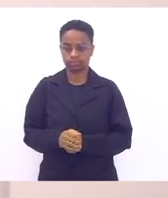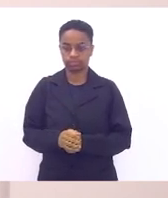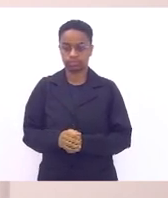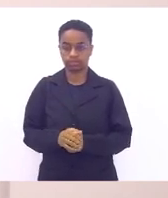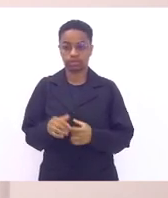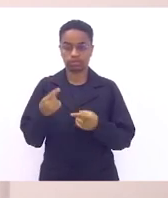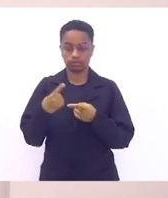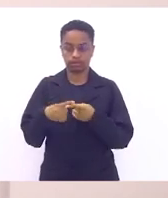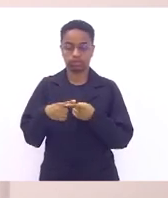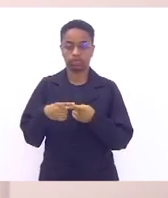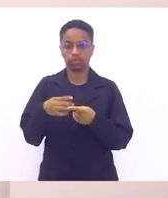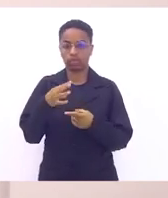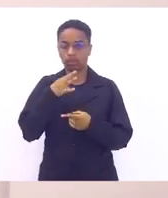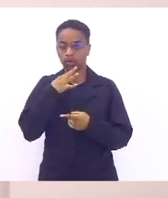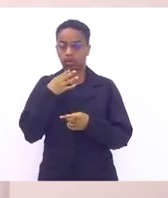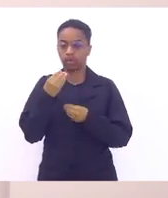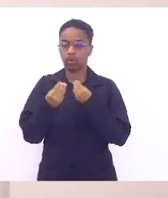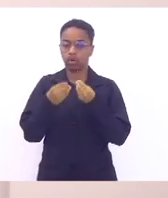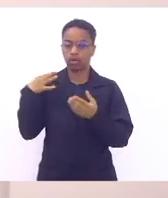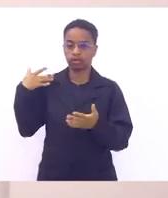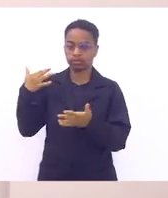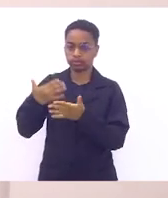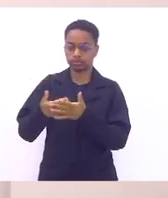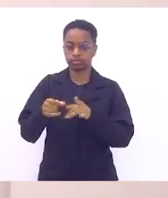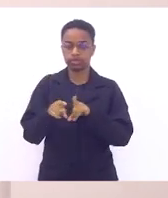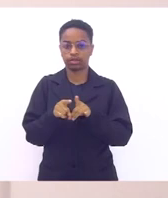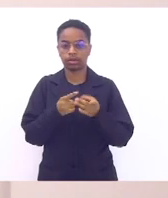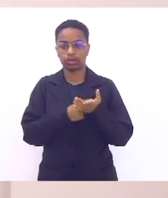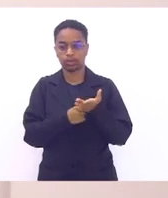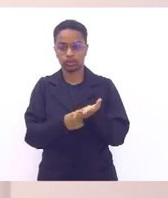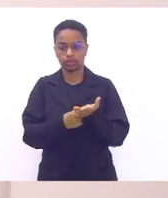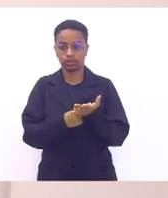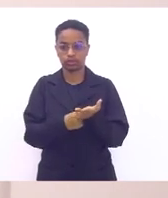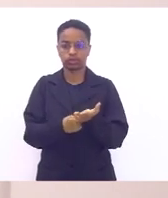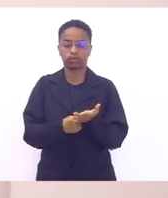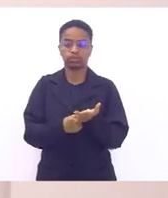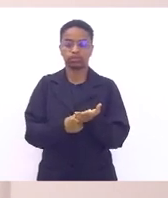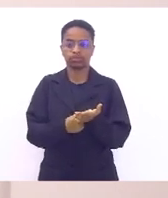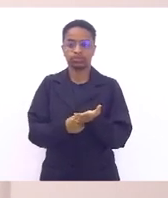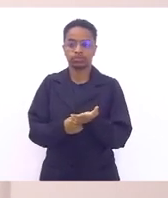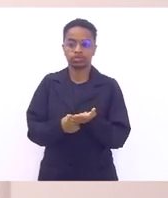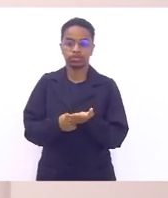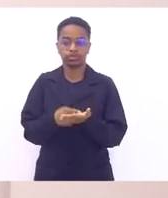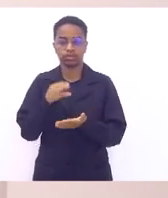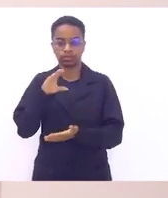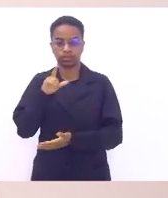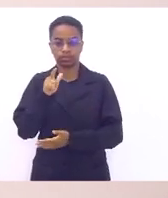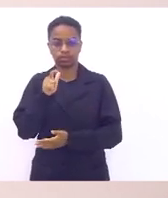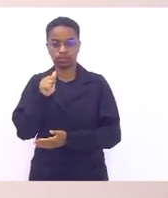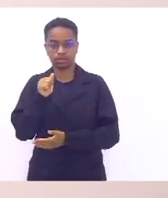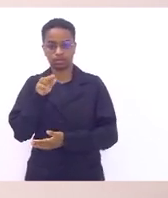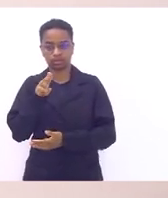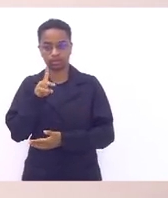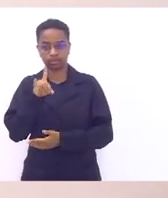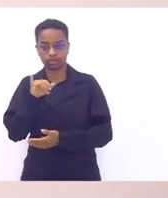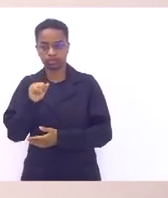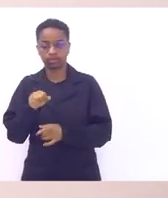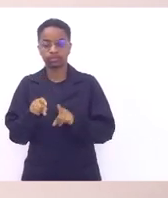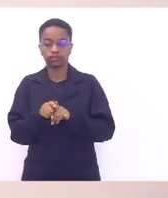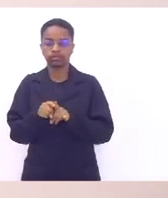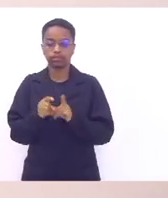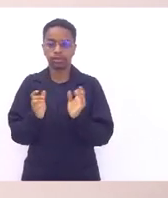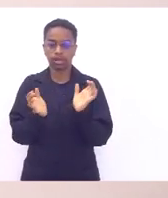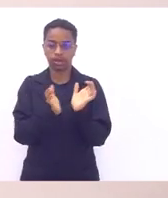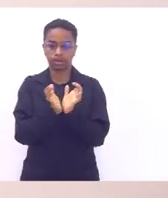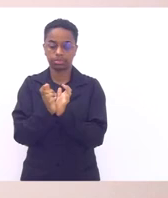Conhecendo a trajetória dele, o compromisso da secretária Cláudia, de toda a equipe com essa questão, e admirando muito a trajetória profissional